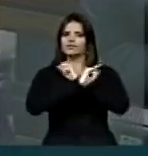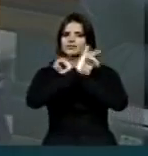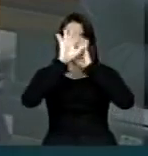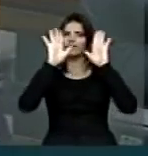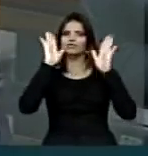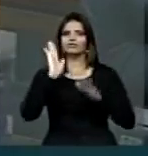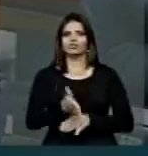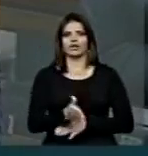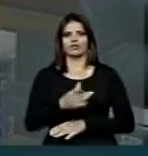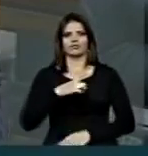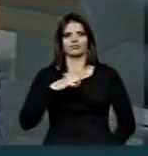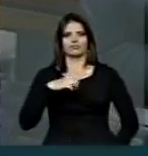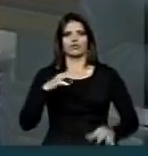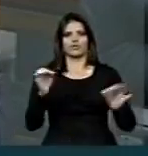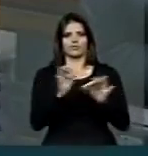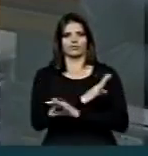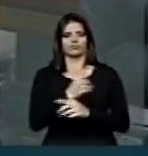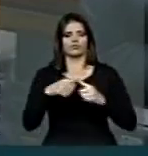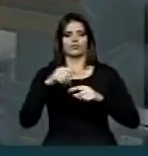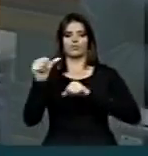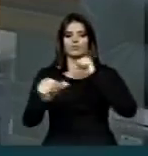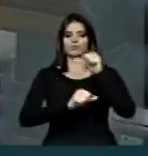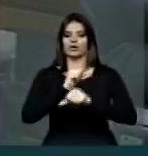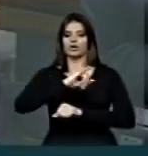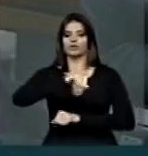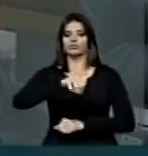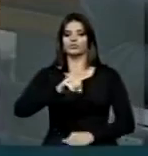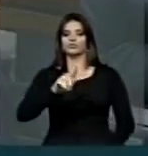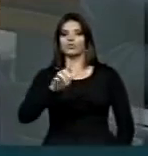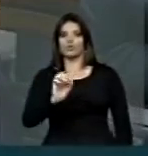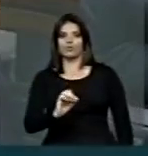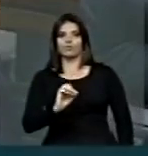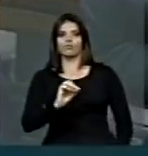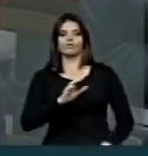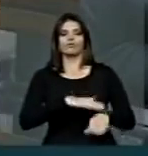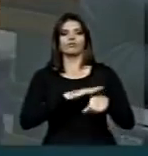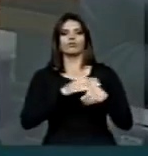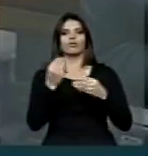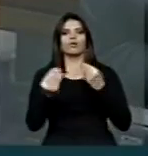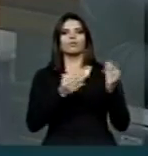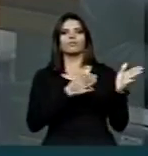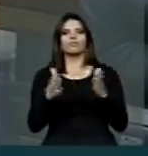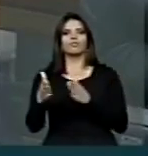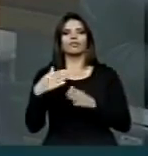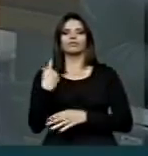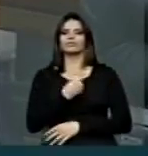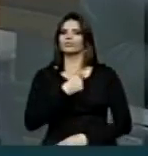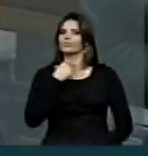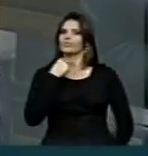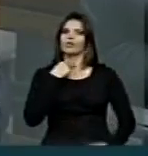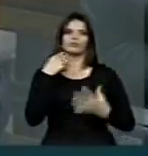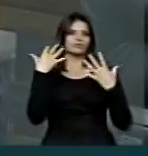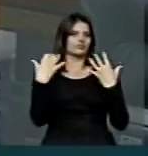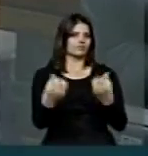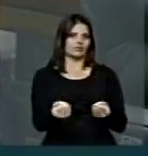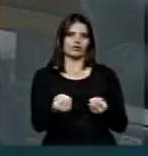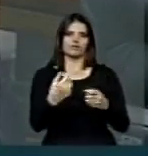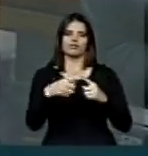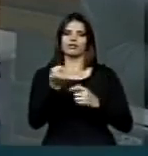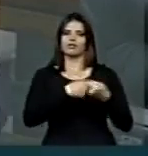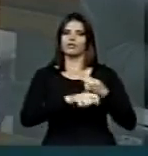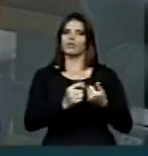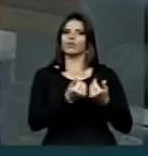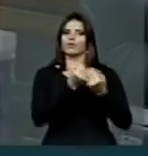definidas é como mudar o jogo no meio da partida nós não podemos aceitar isso a economia